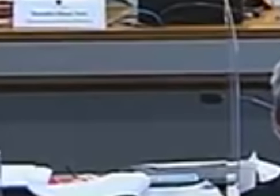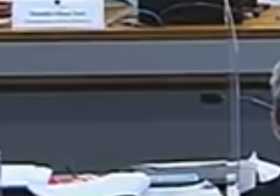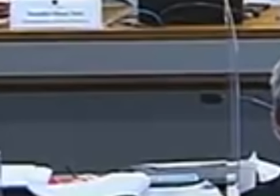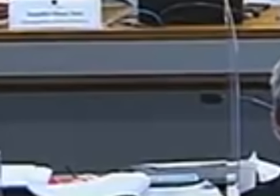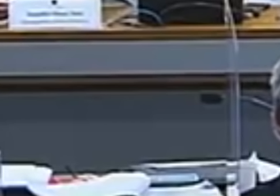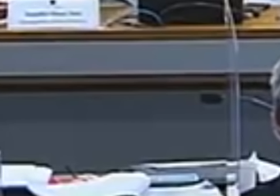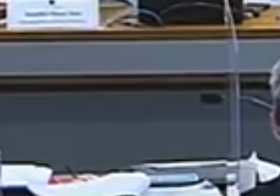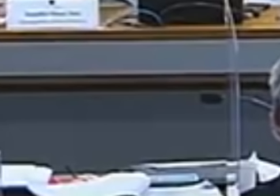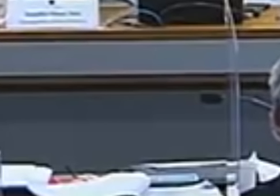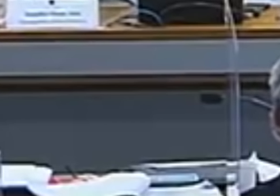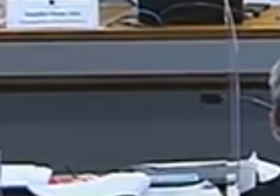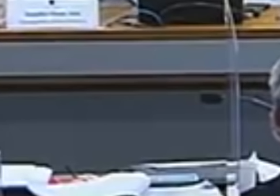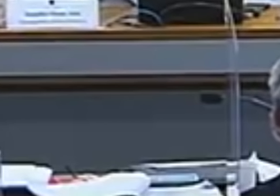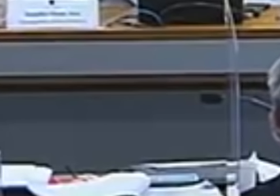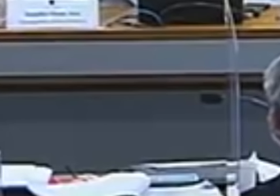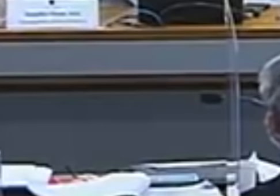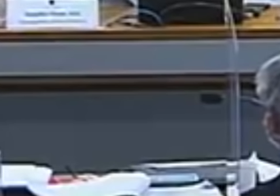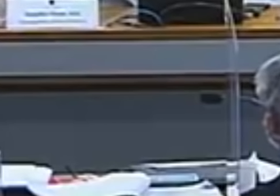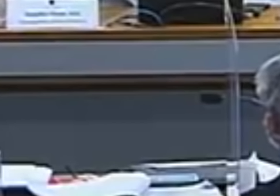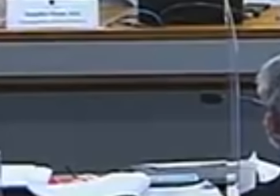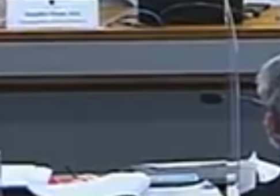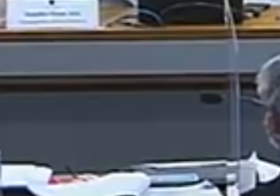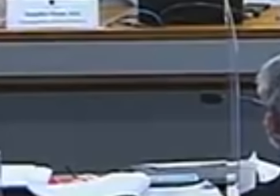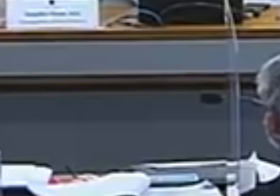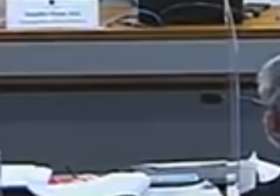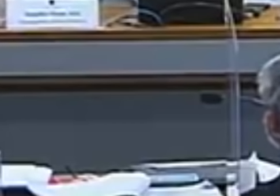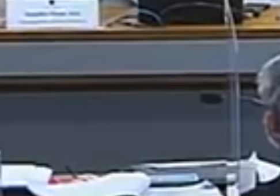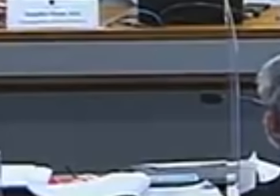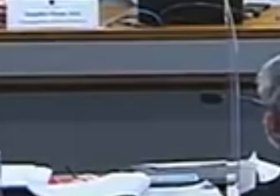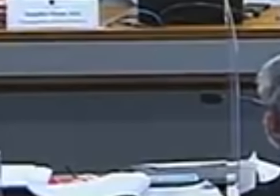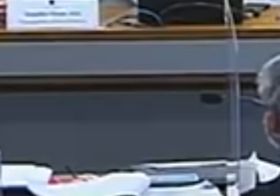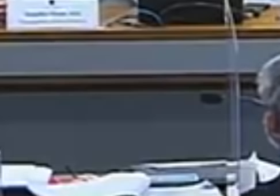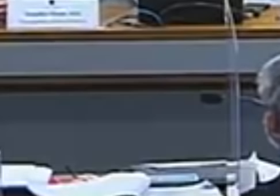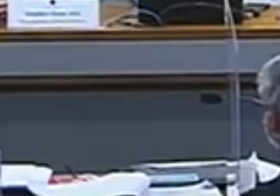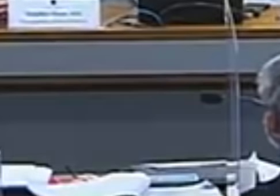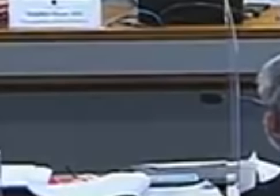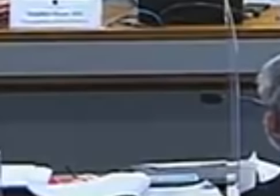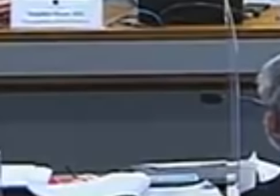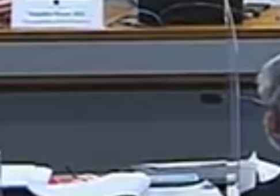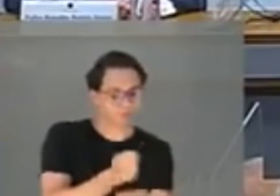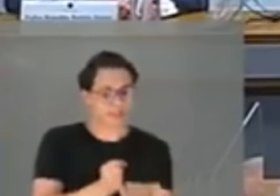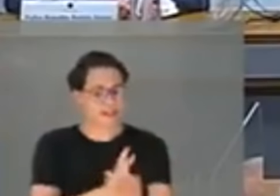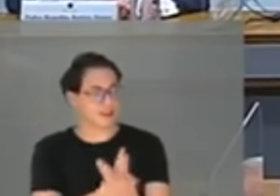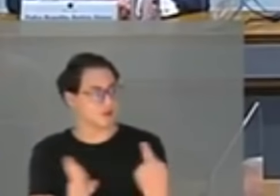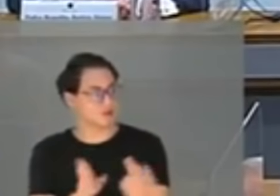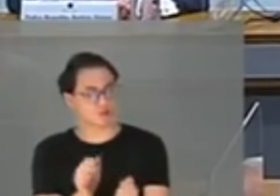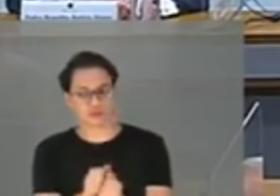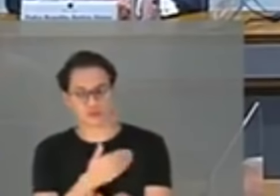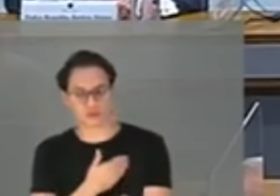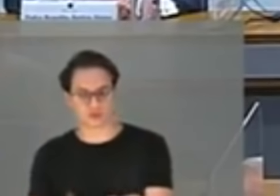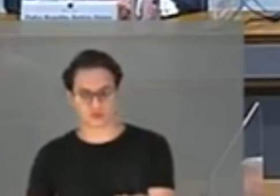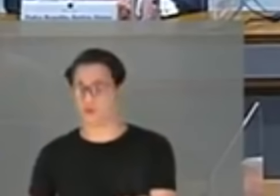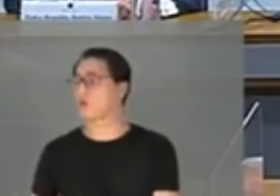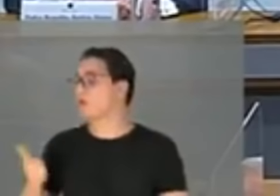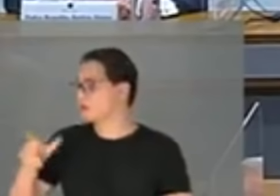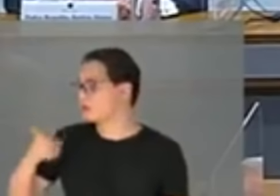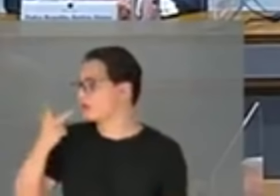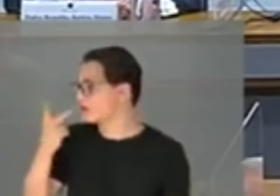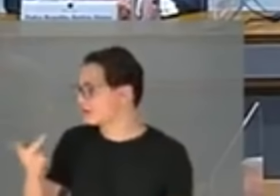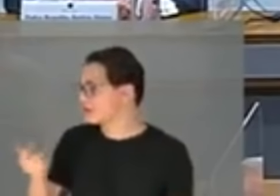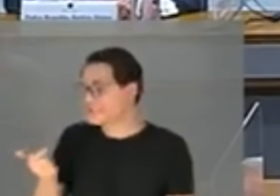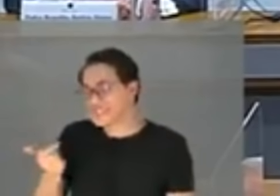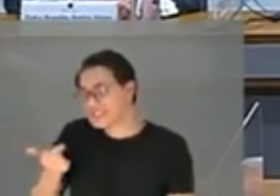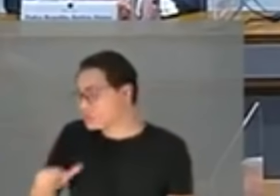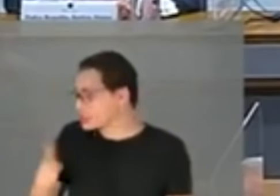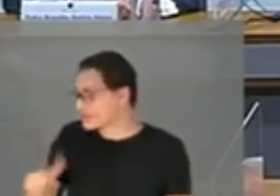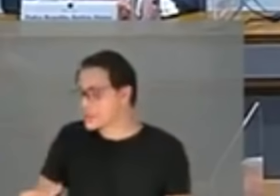Quem foram os interlocutores por parte da Prevent nesse relacionamento com o governo? Senador, volto a repetir. Não